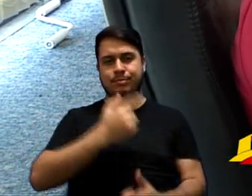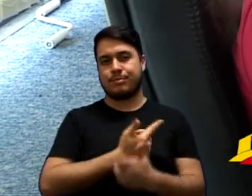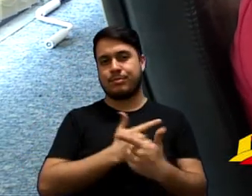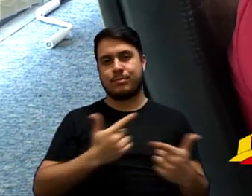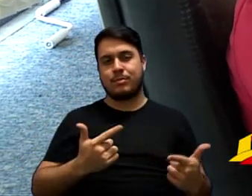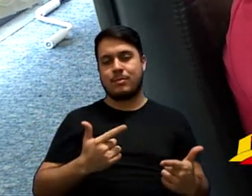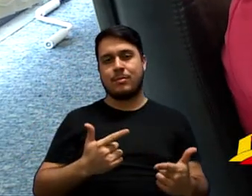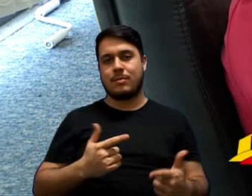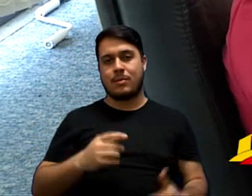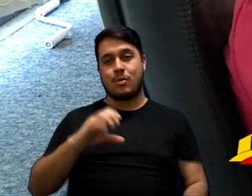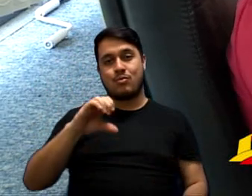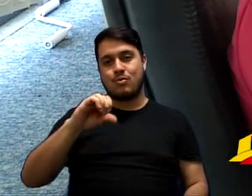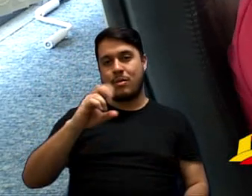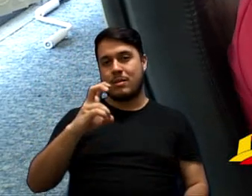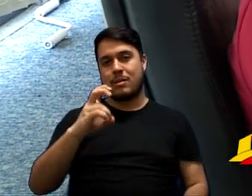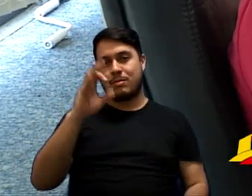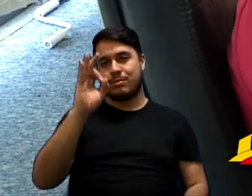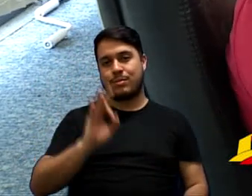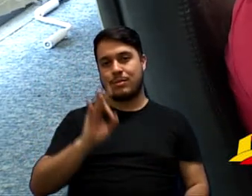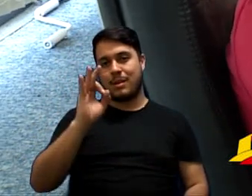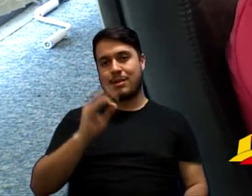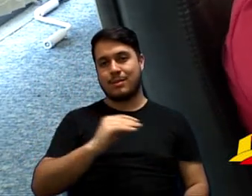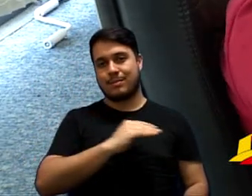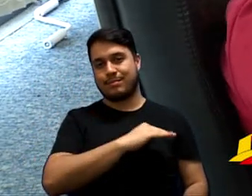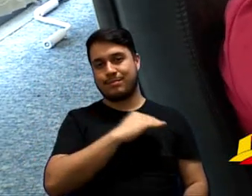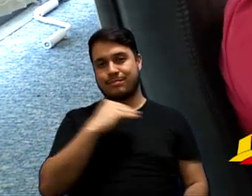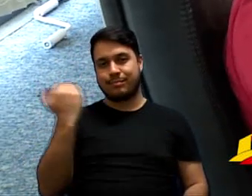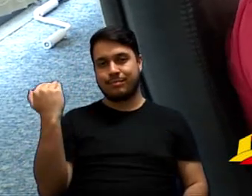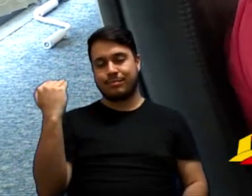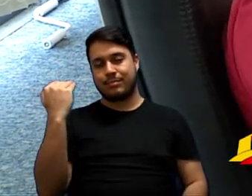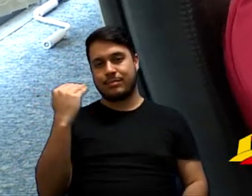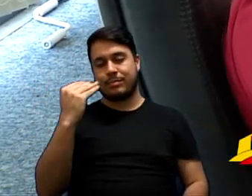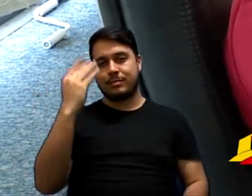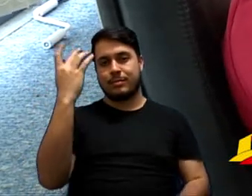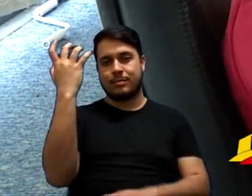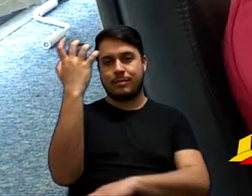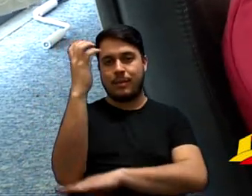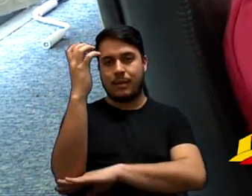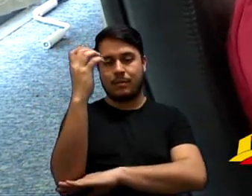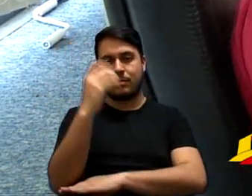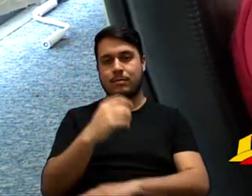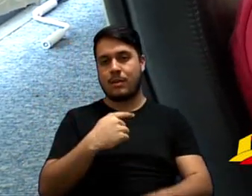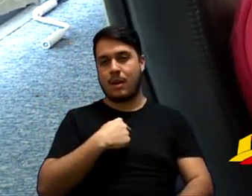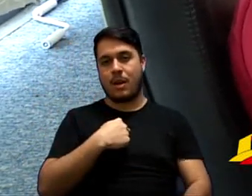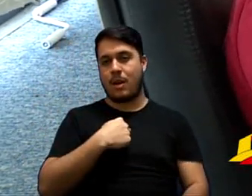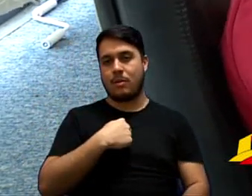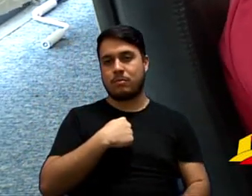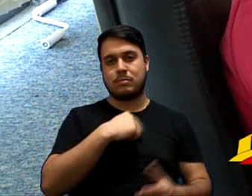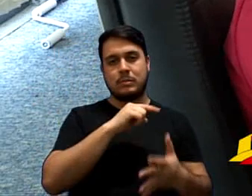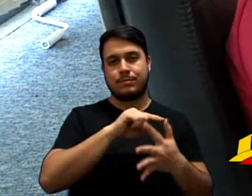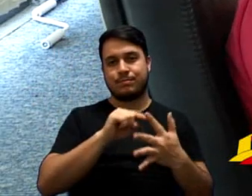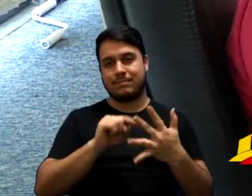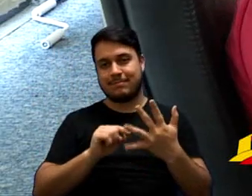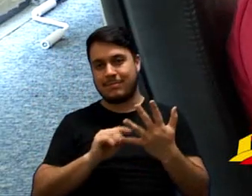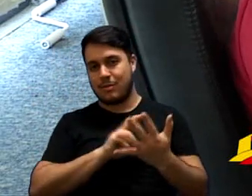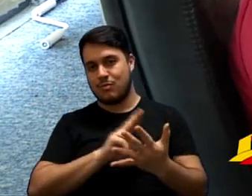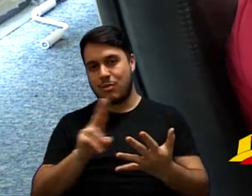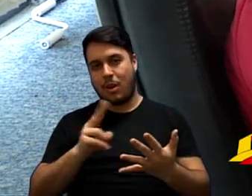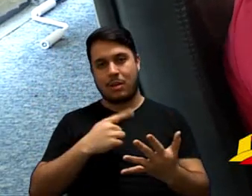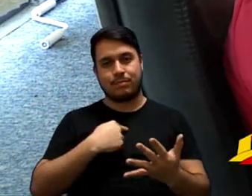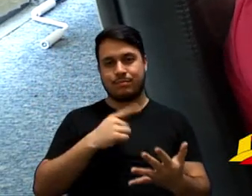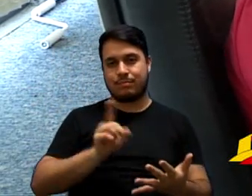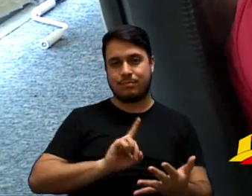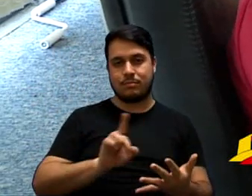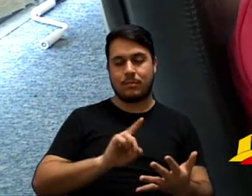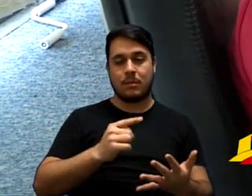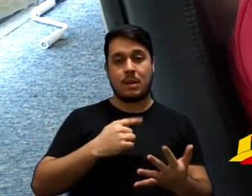95% morre é incrível na floresta a gente esteve lá não vou citar nomes aqui mas foram pagar multas lá